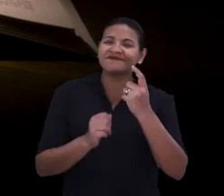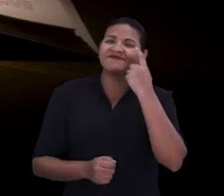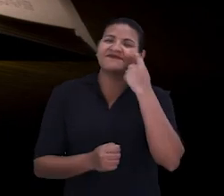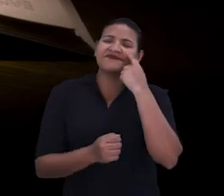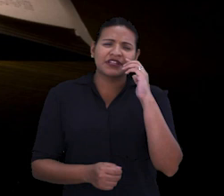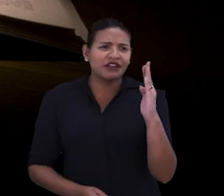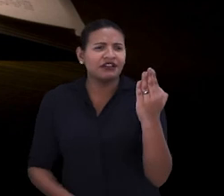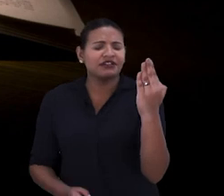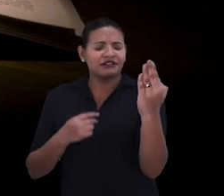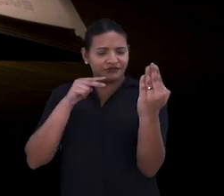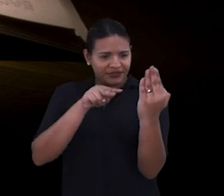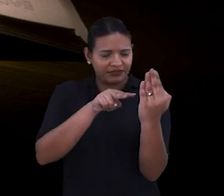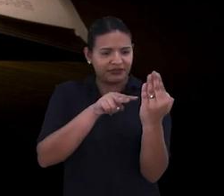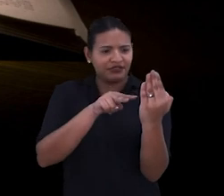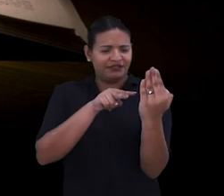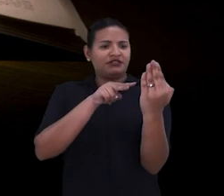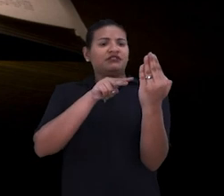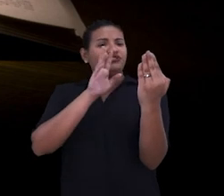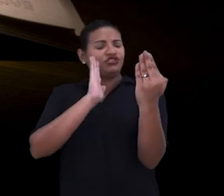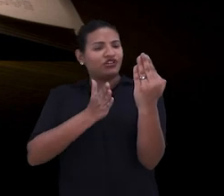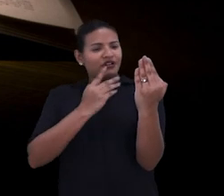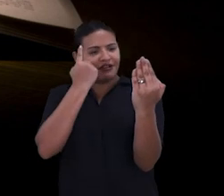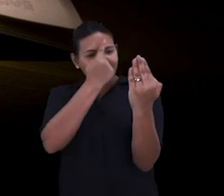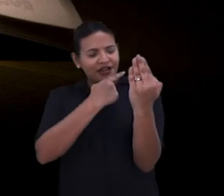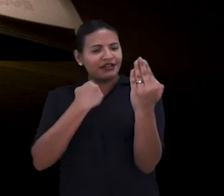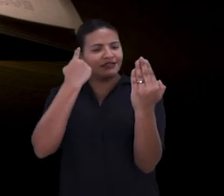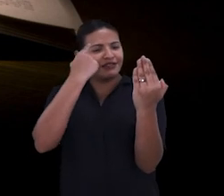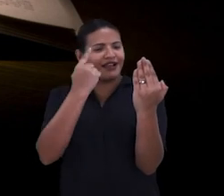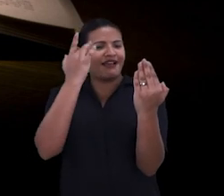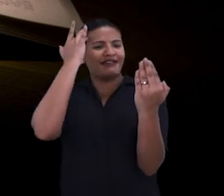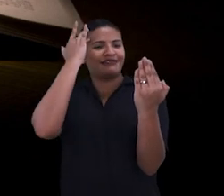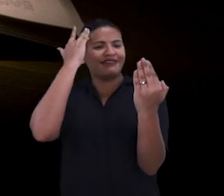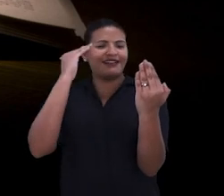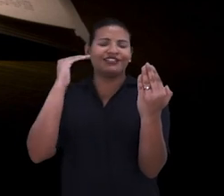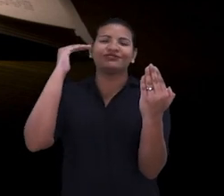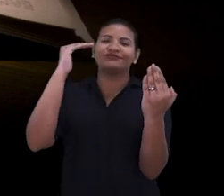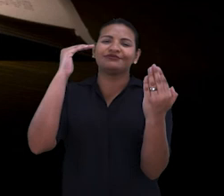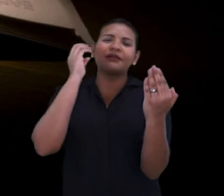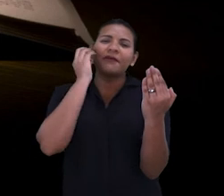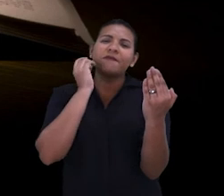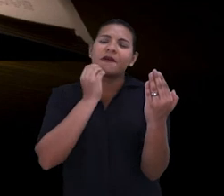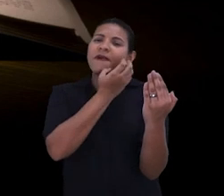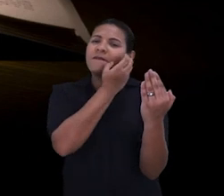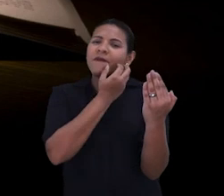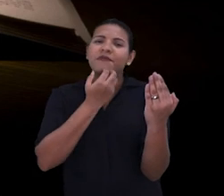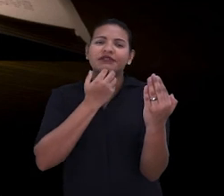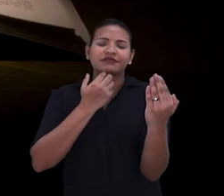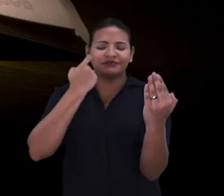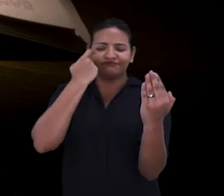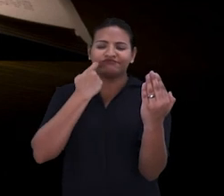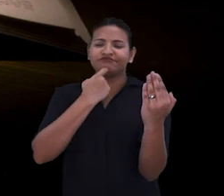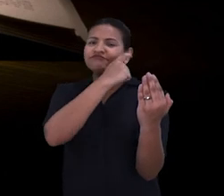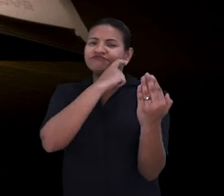nos mira do espelho já não é mais o rosto da criança que fomos. É o rosto do adulto que seremos. E os